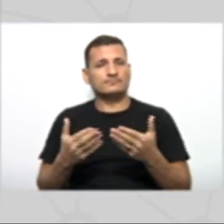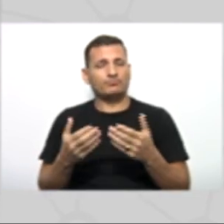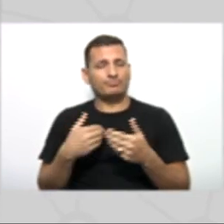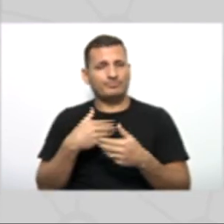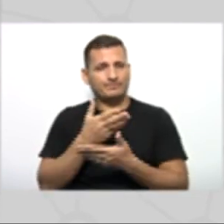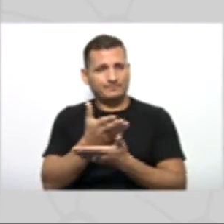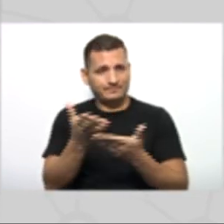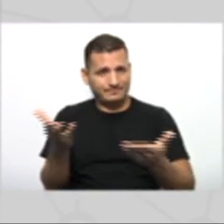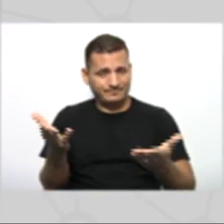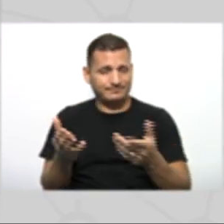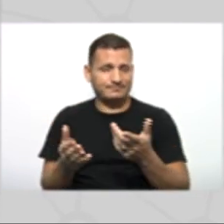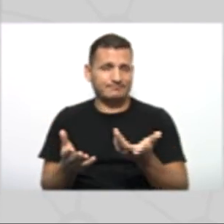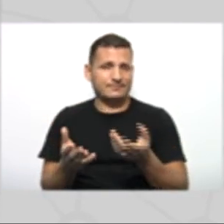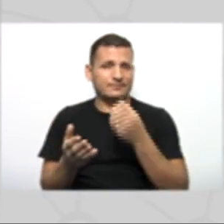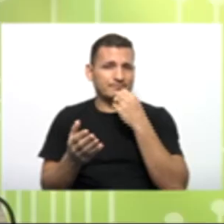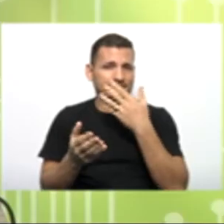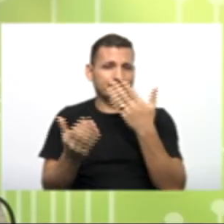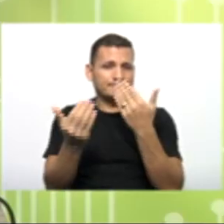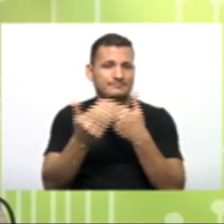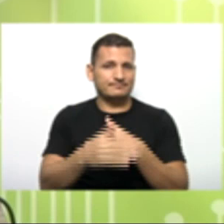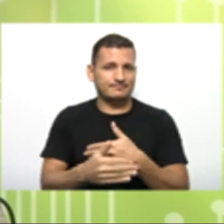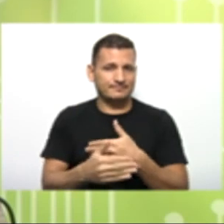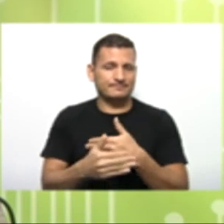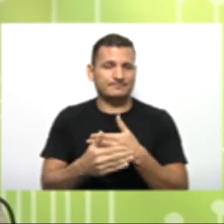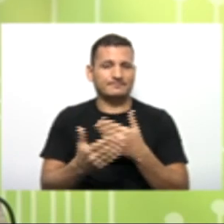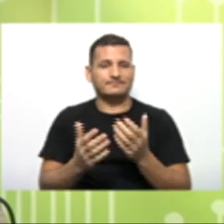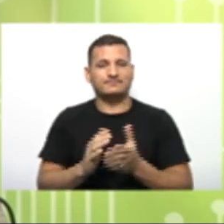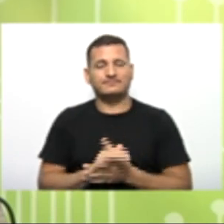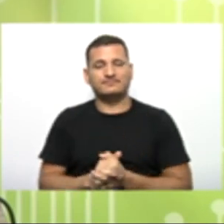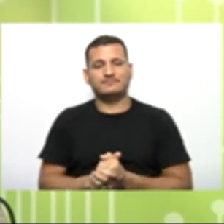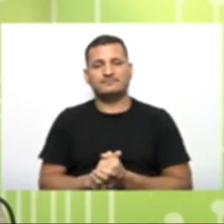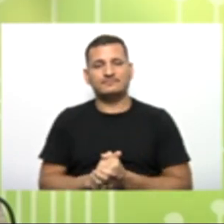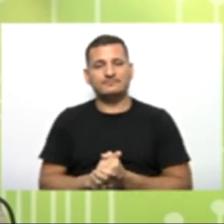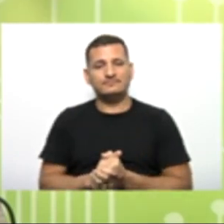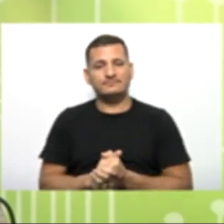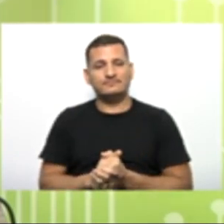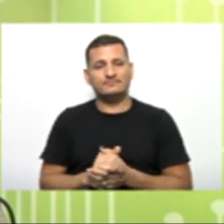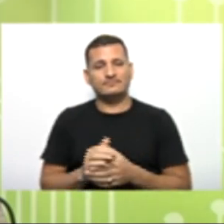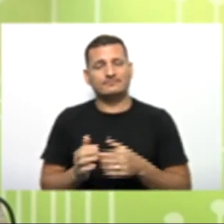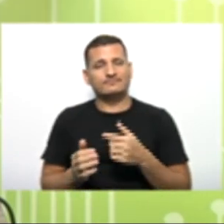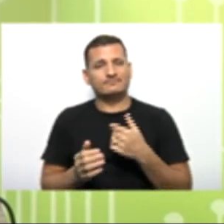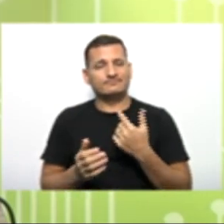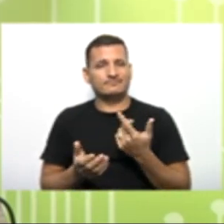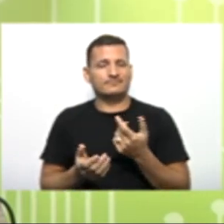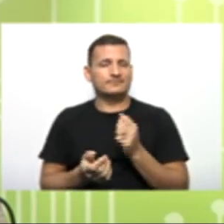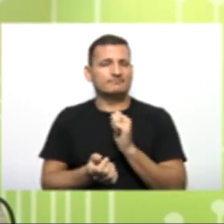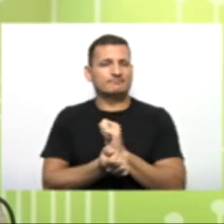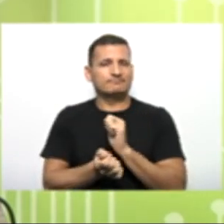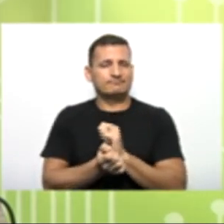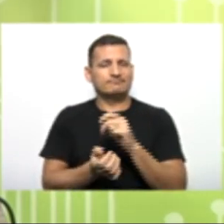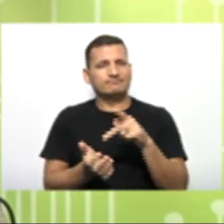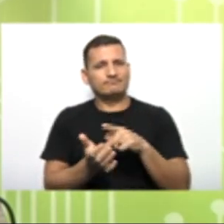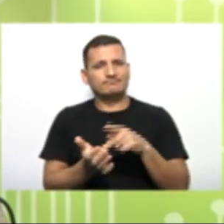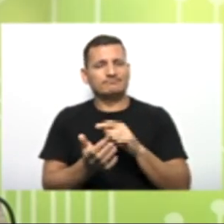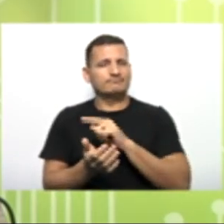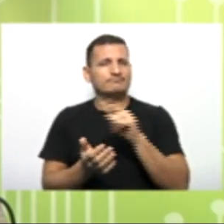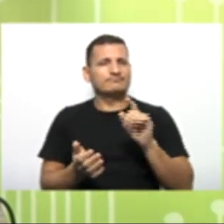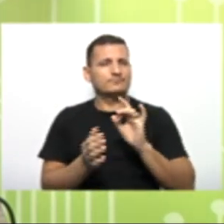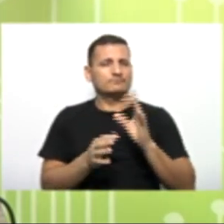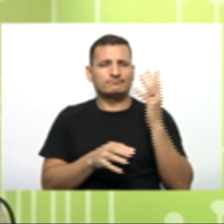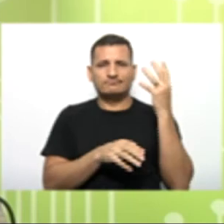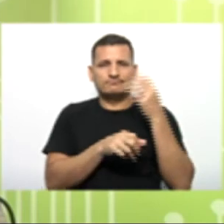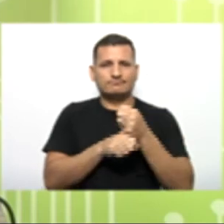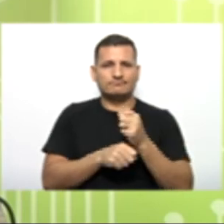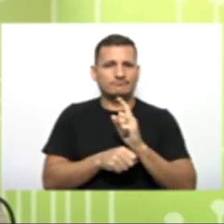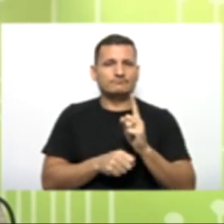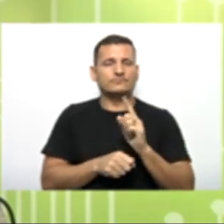vocês agora uma boa prova, tá ok? Espero realmente que vocês não tenham dependido somente da revisão, que vocês tenham